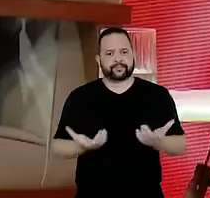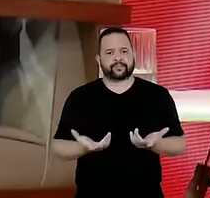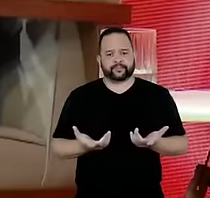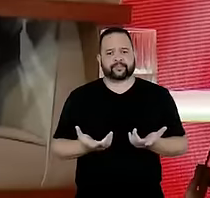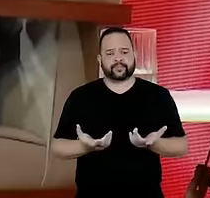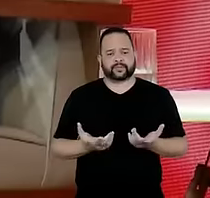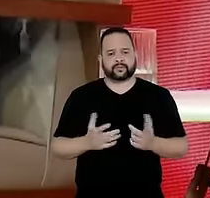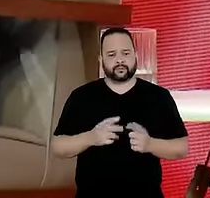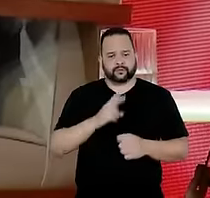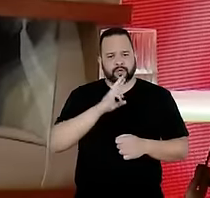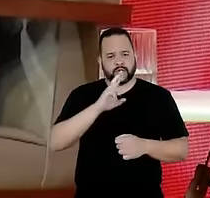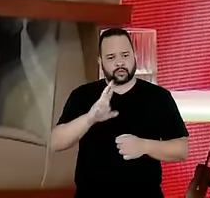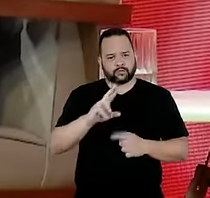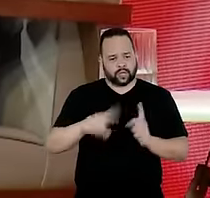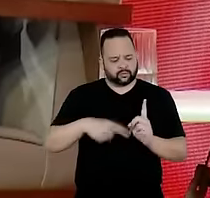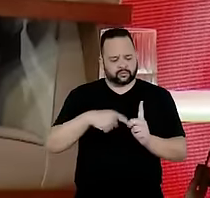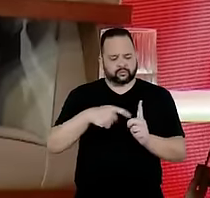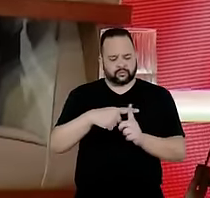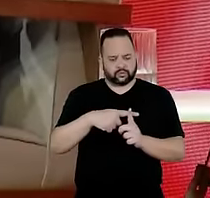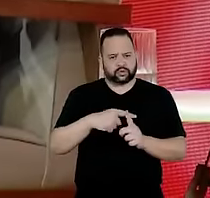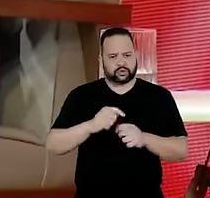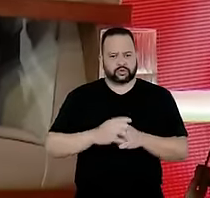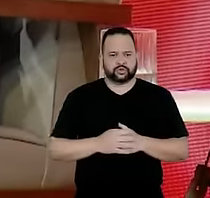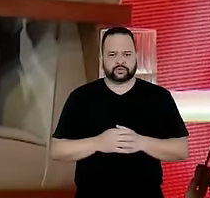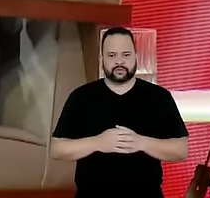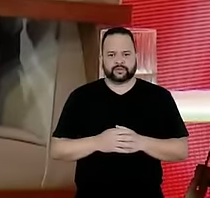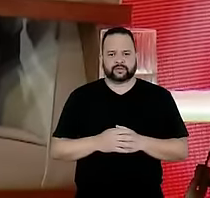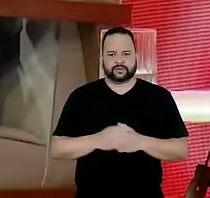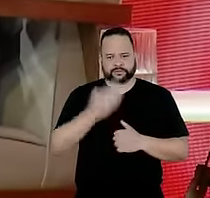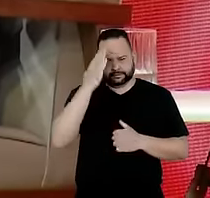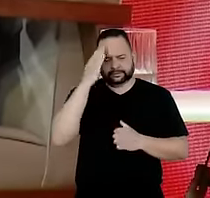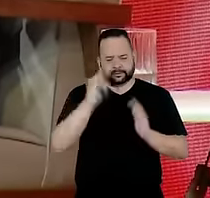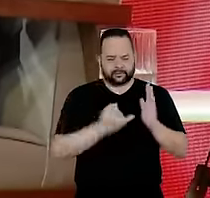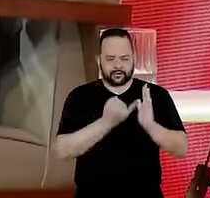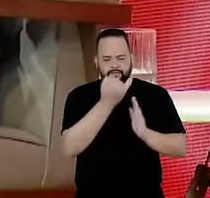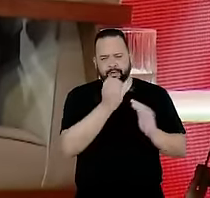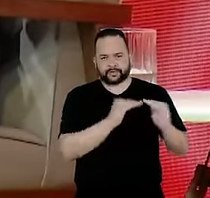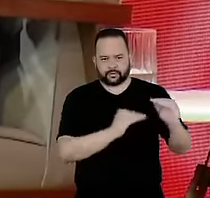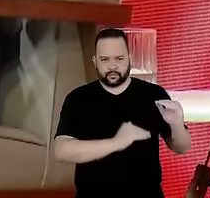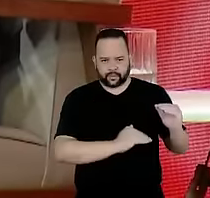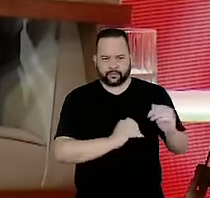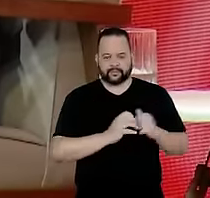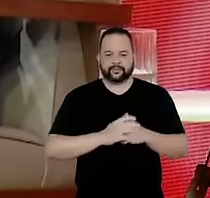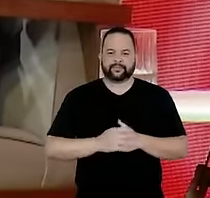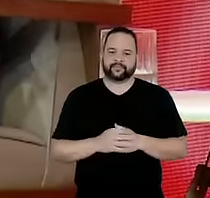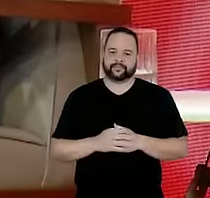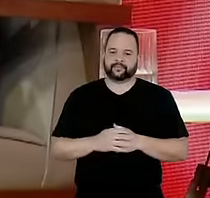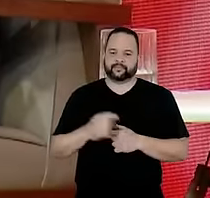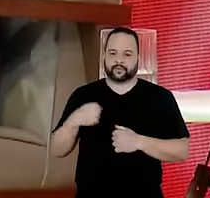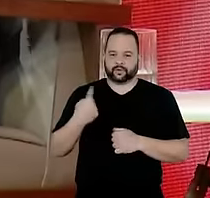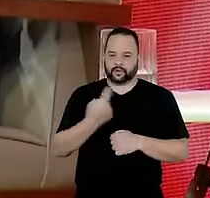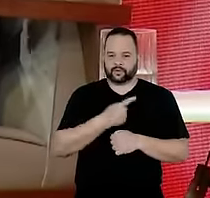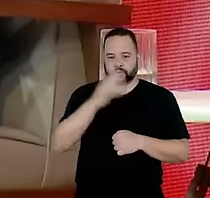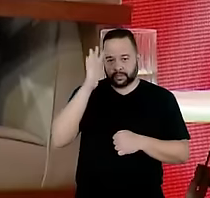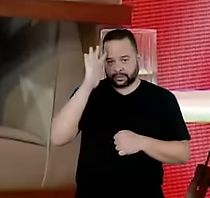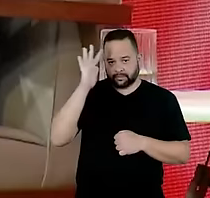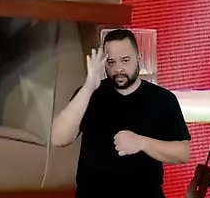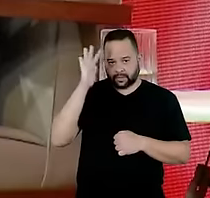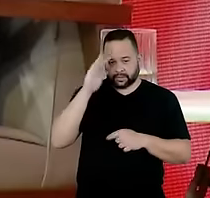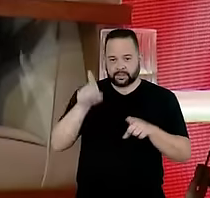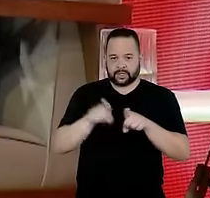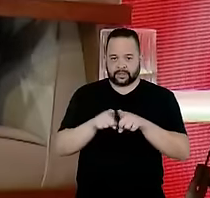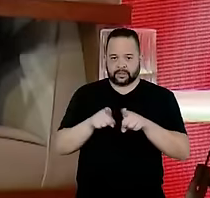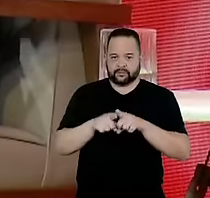eh ainda que com uma inflação mais baixa então a gente imagina também que essa corte de juros vai ser mais